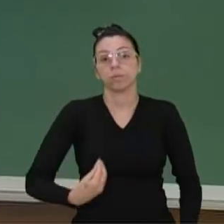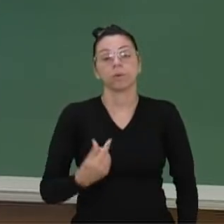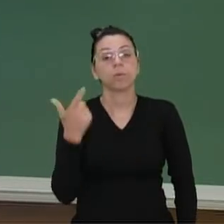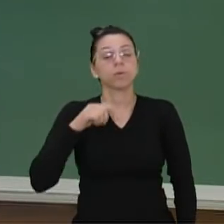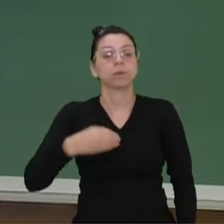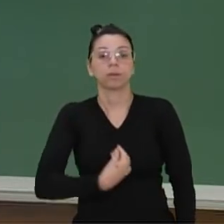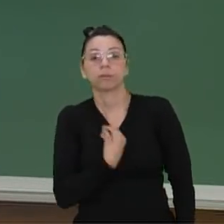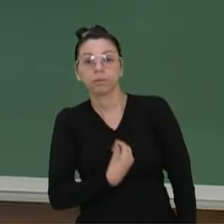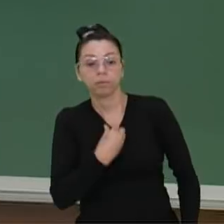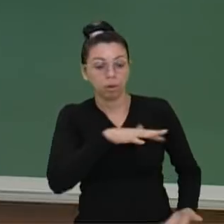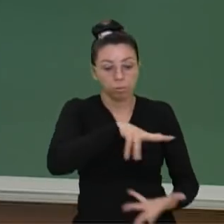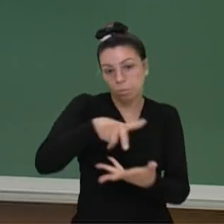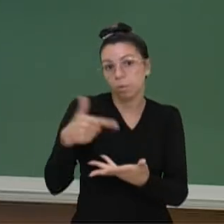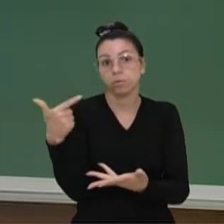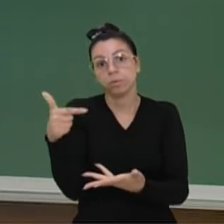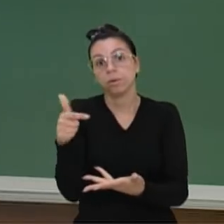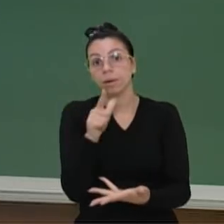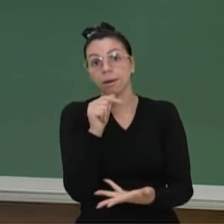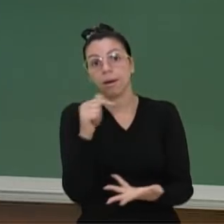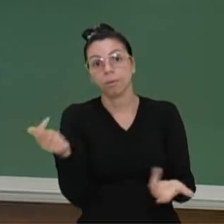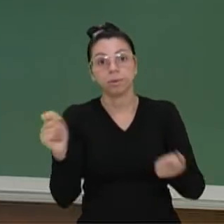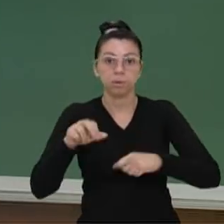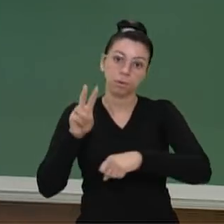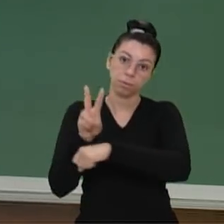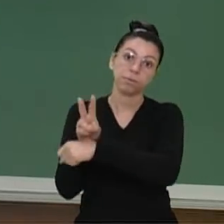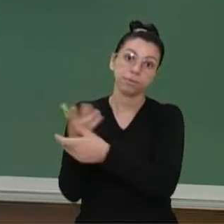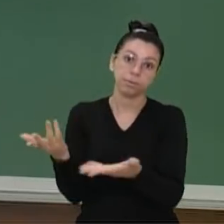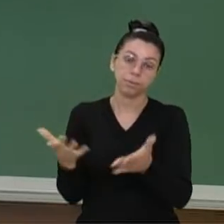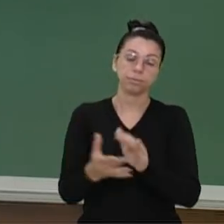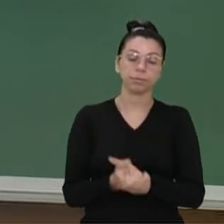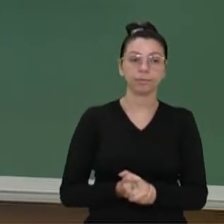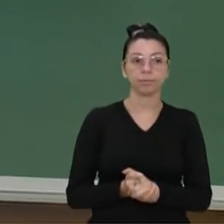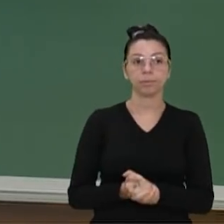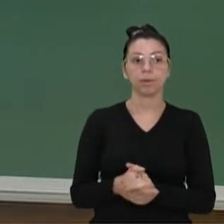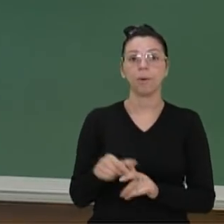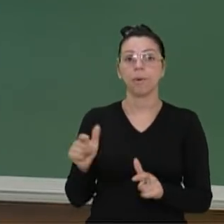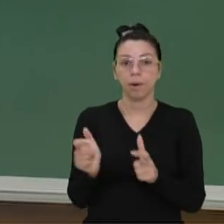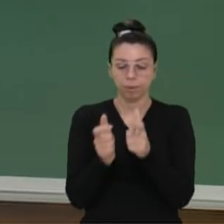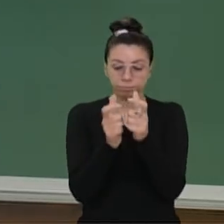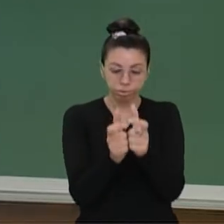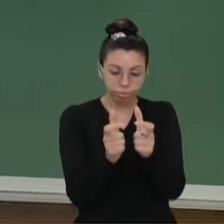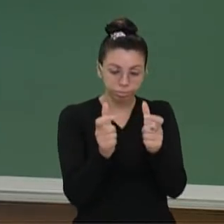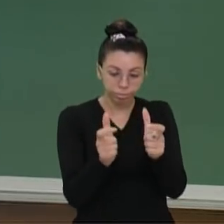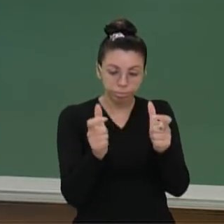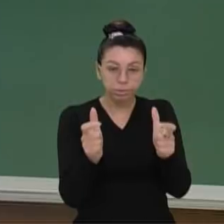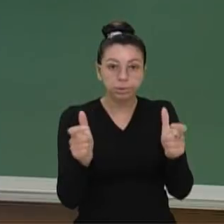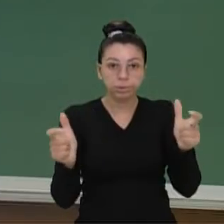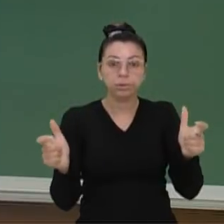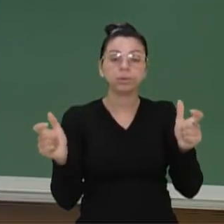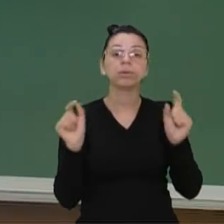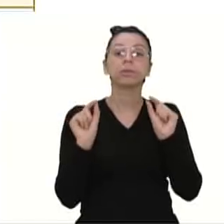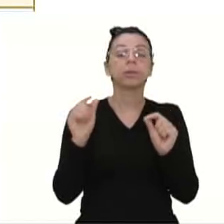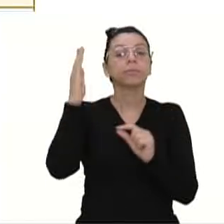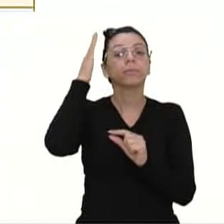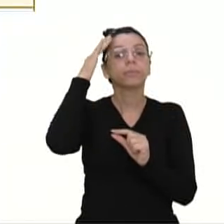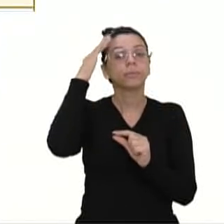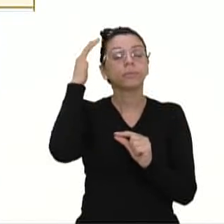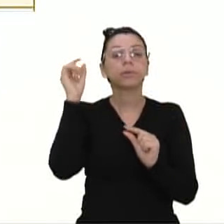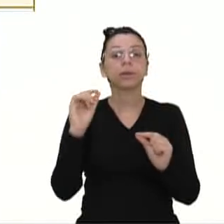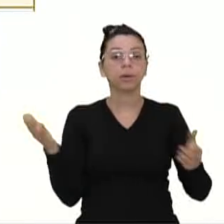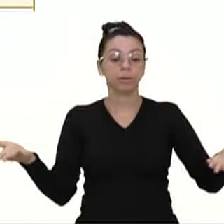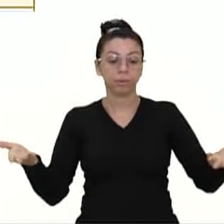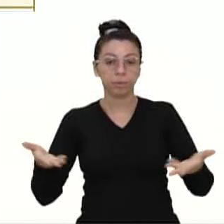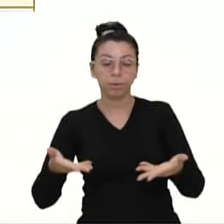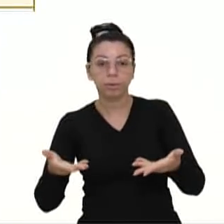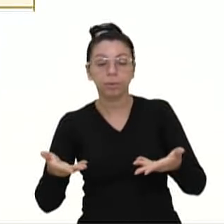cuidar. Então, vai aumentando. A pergunta aqui no problema, olha só, sabendo que